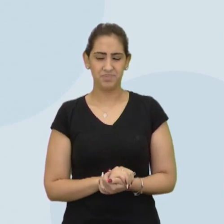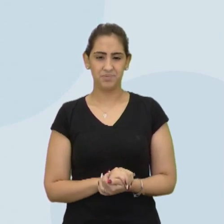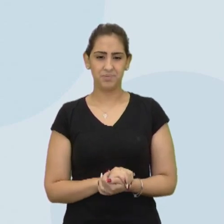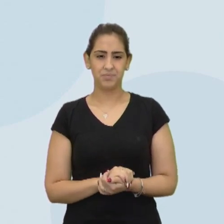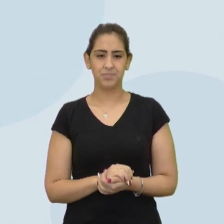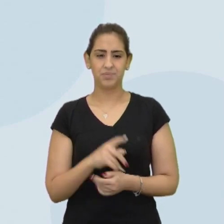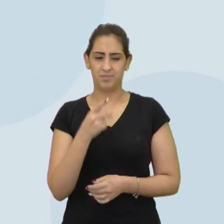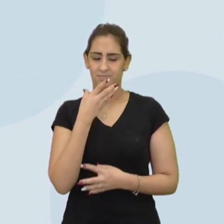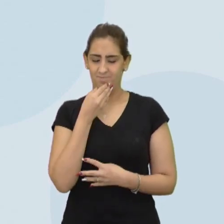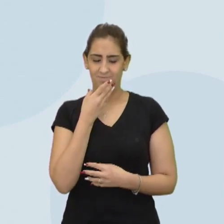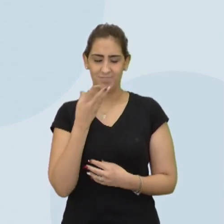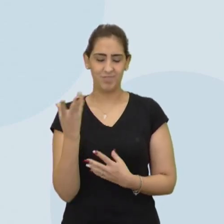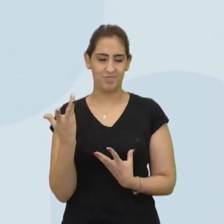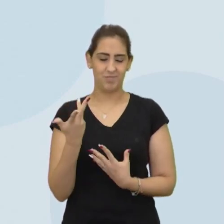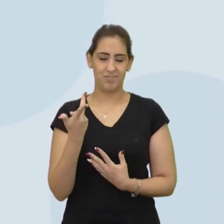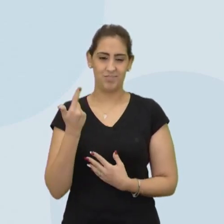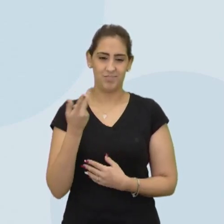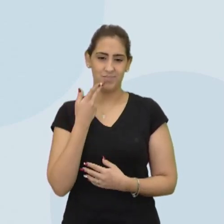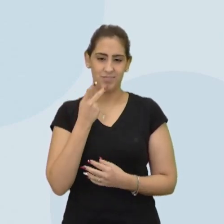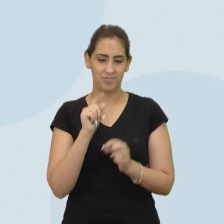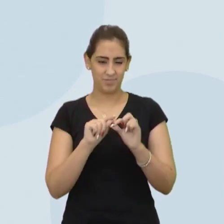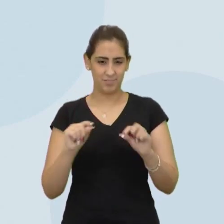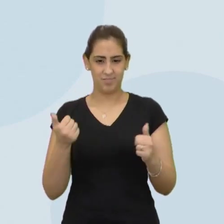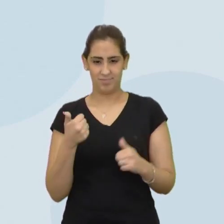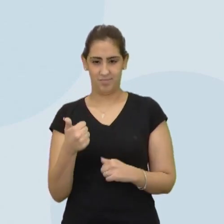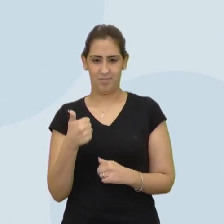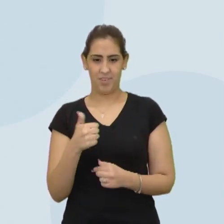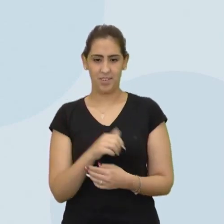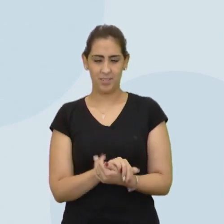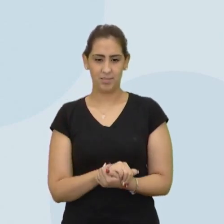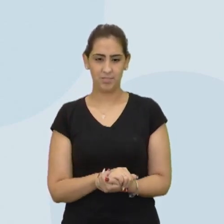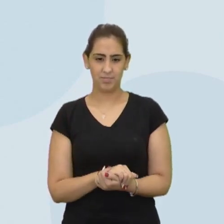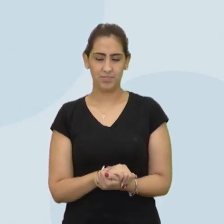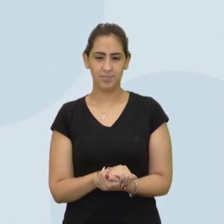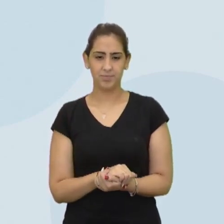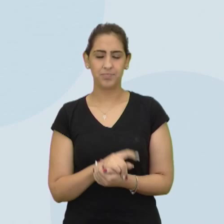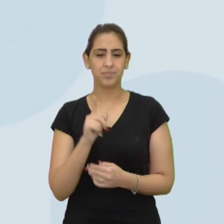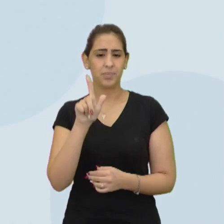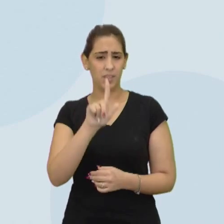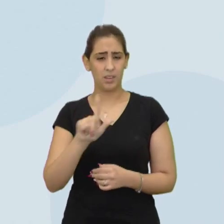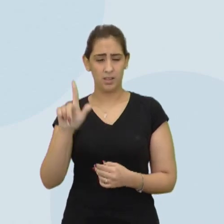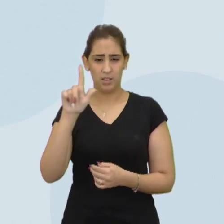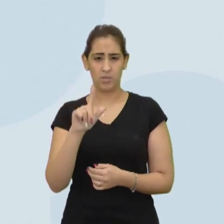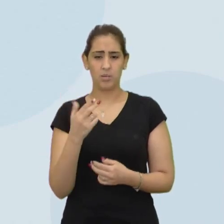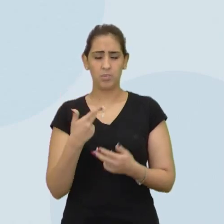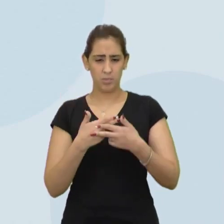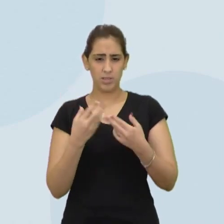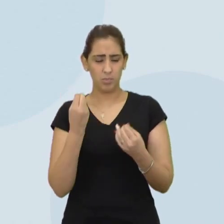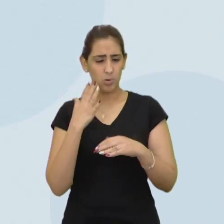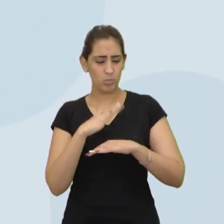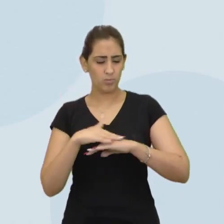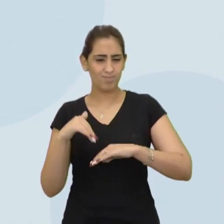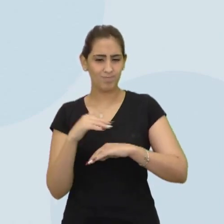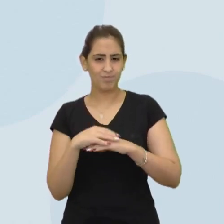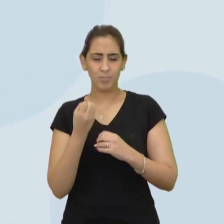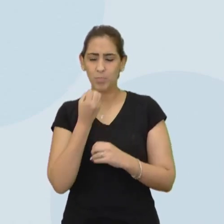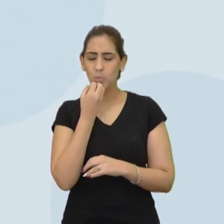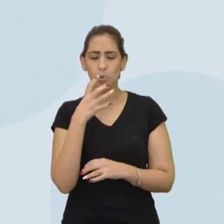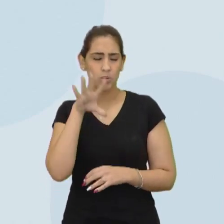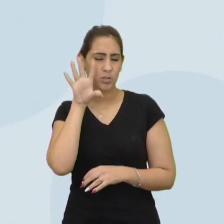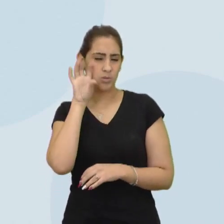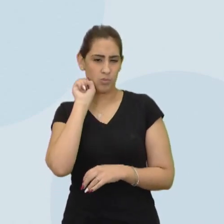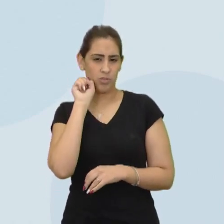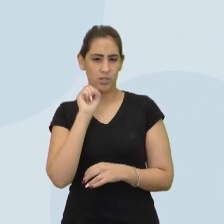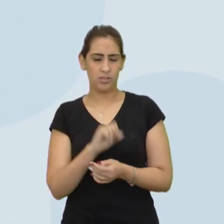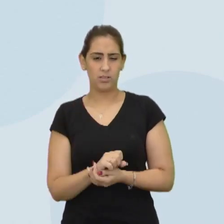Fernando Pessoa! Então, o Fernando Pessoa está dizendo assim: a literatura é uma coisa agradável, mas não só ela é